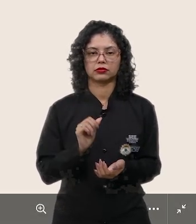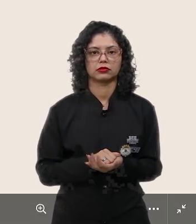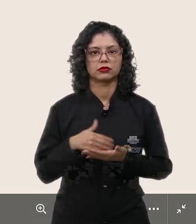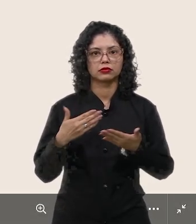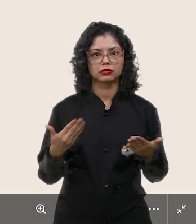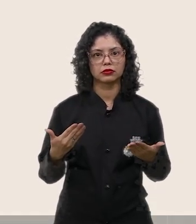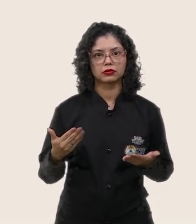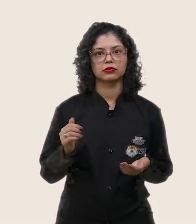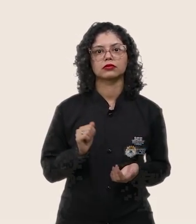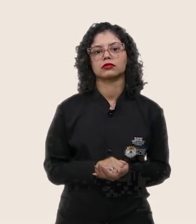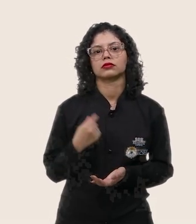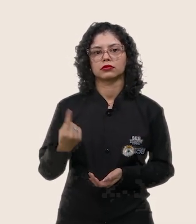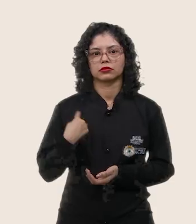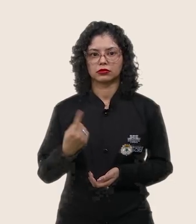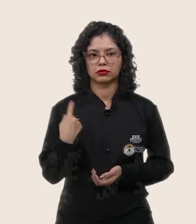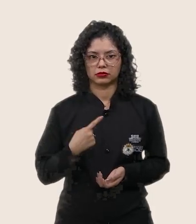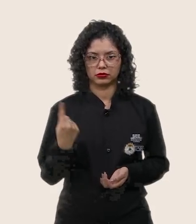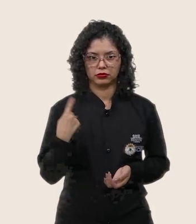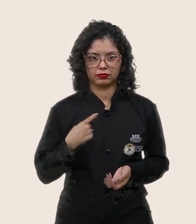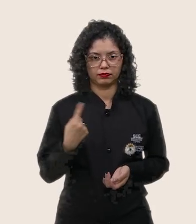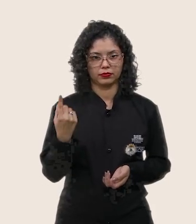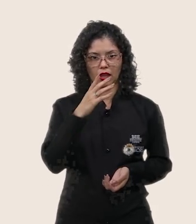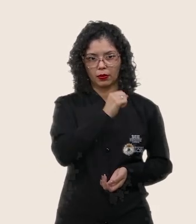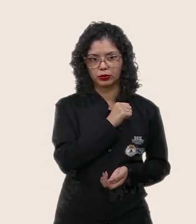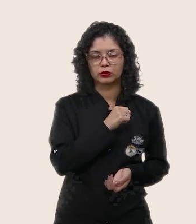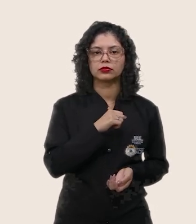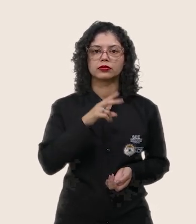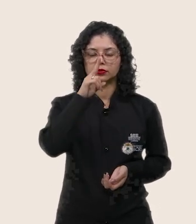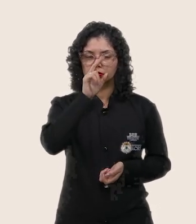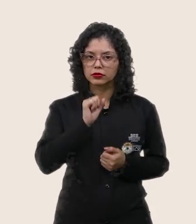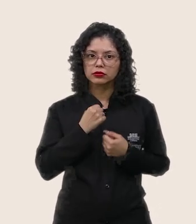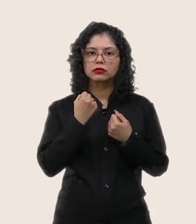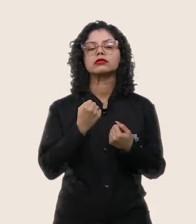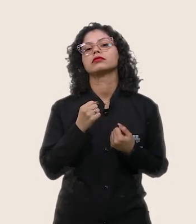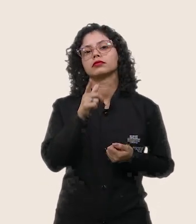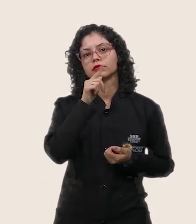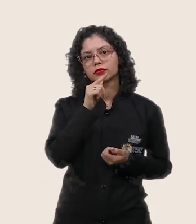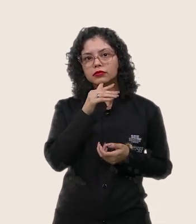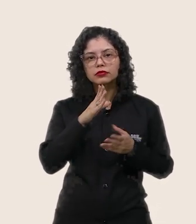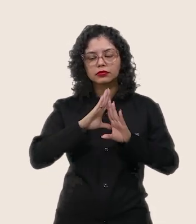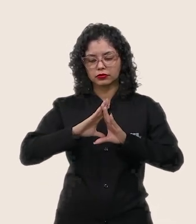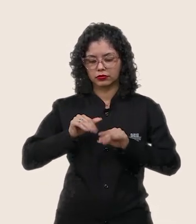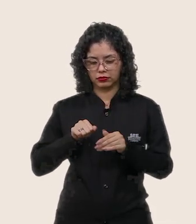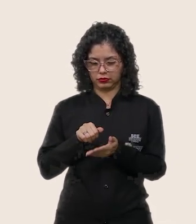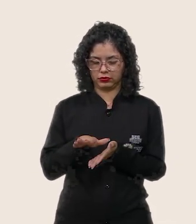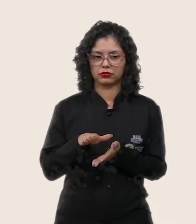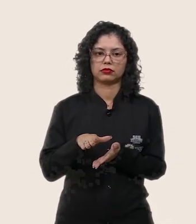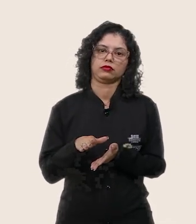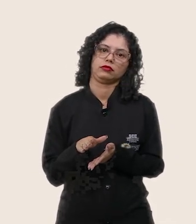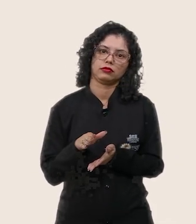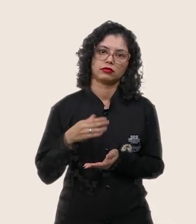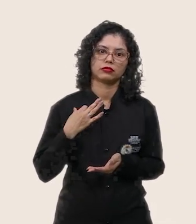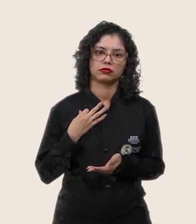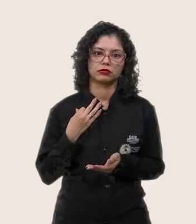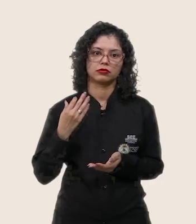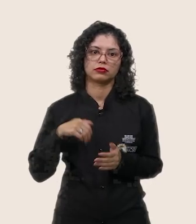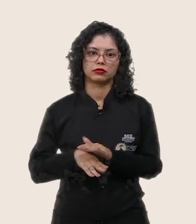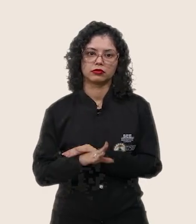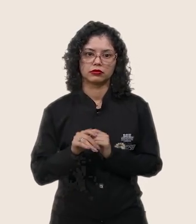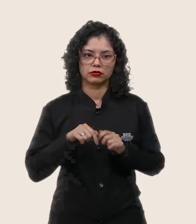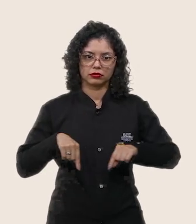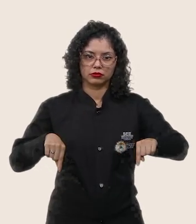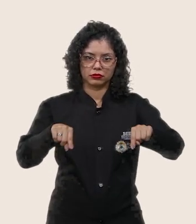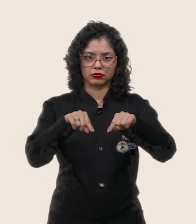Então, o tambor ele vai girar ali em alta velocidade e pela força centrífuga, né, a água vai ser expulsa ali das roupas, passando ali pelos furos